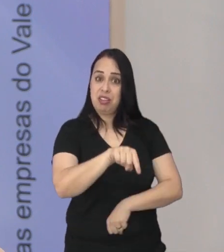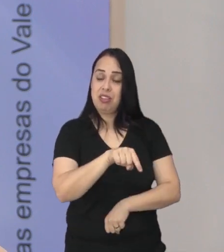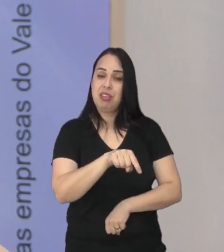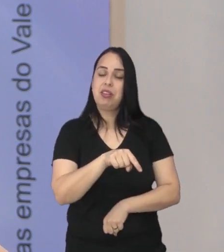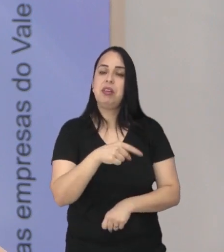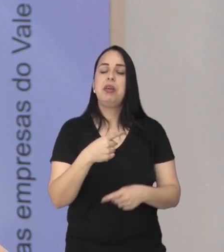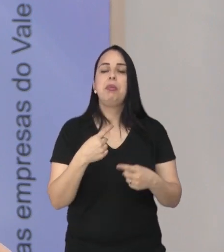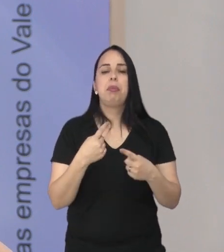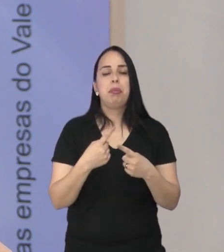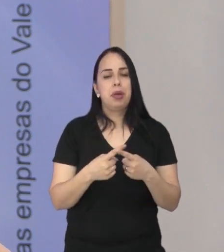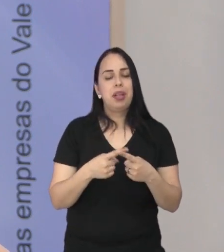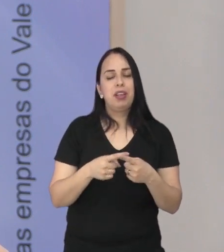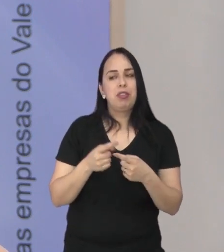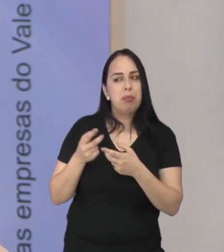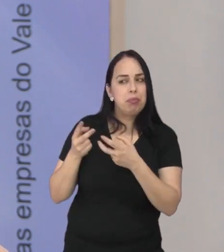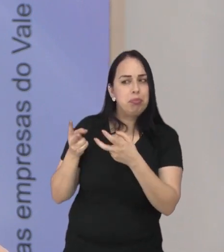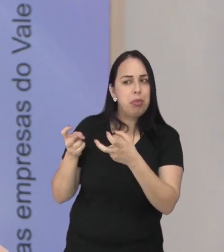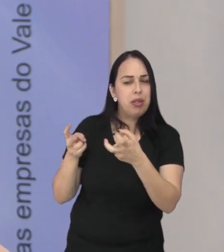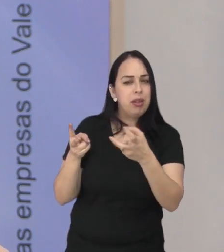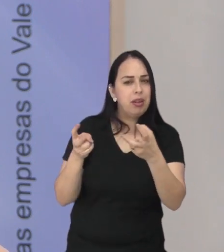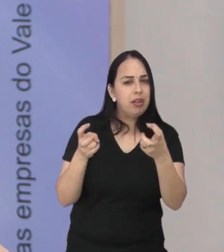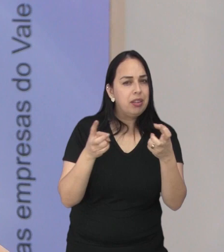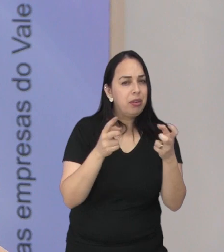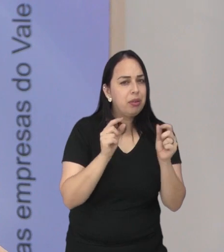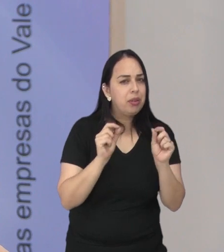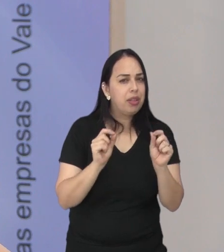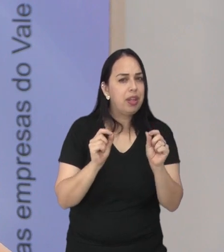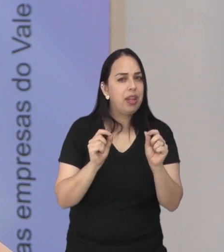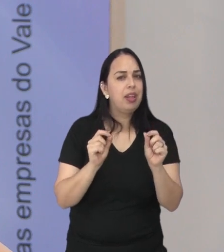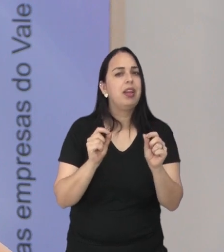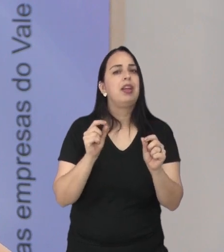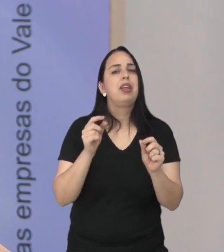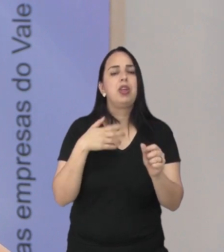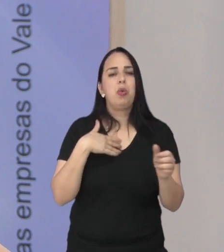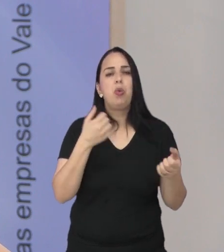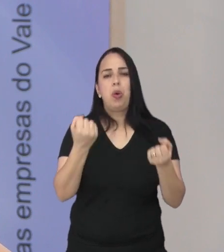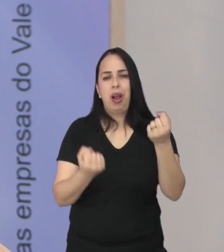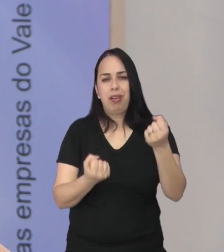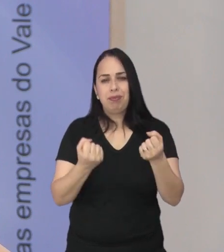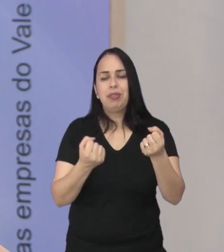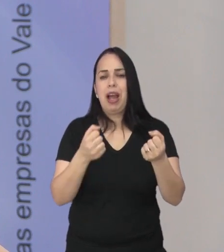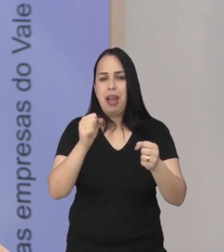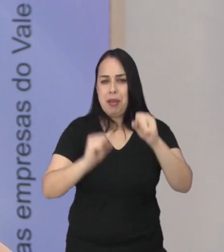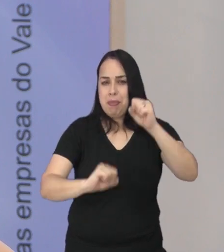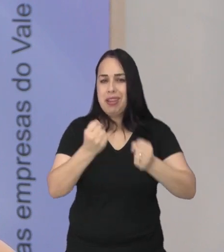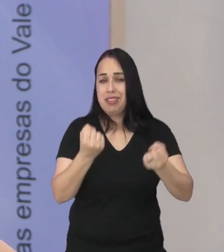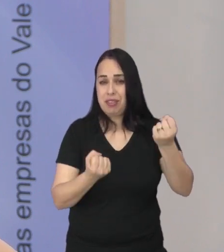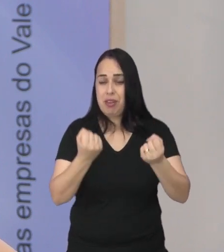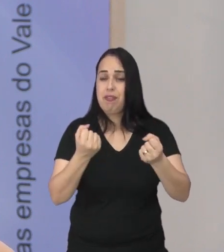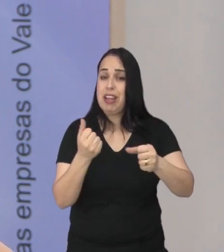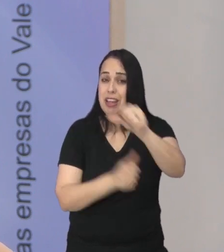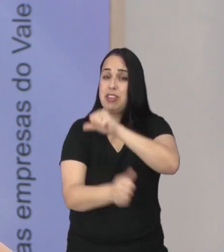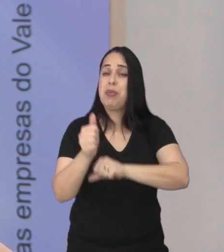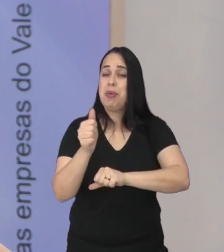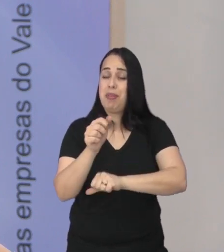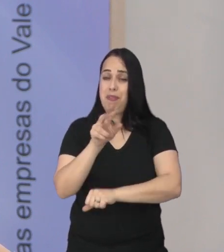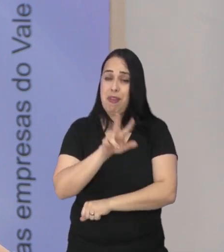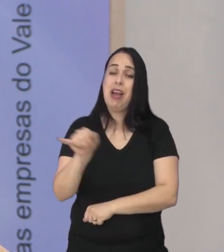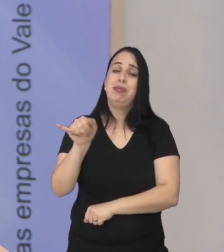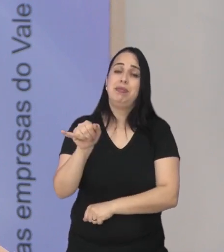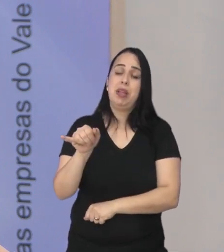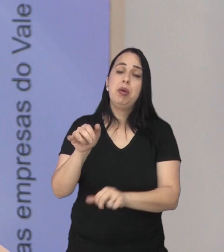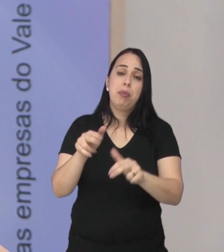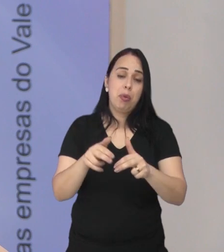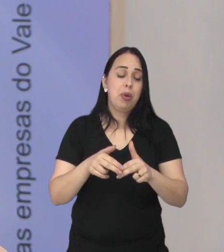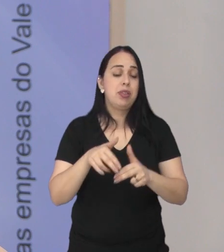mais diversos produtos. Até porque nós vamos perceber que a cadeia automobilística vai sofrer uma grande transformação nos próximos